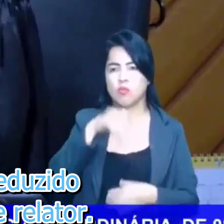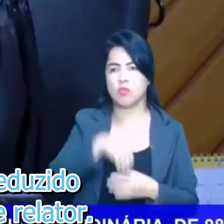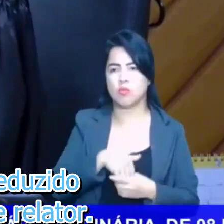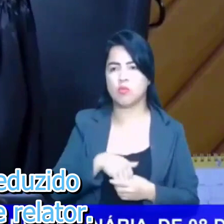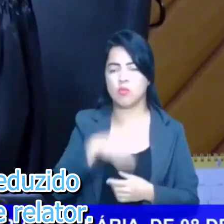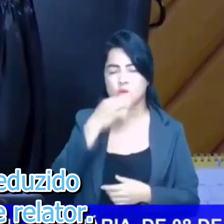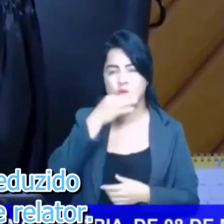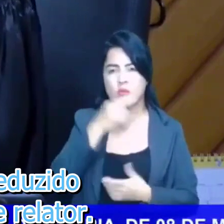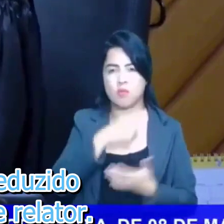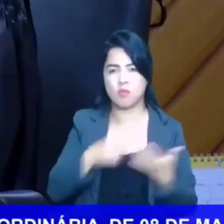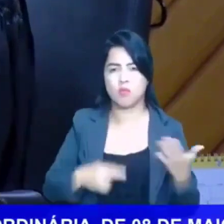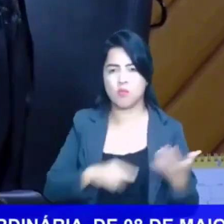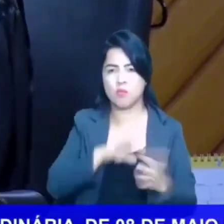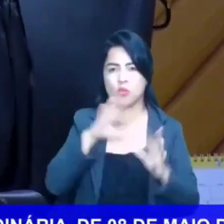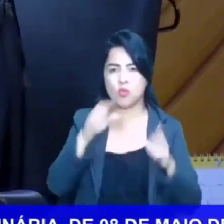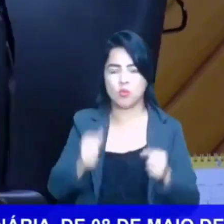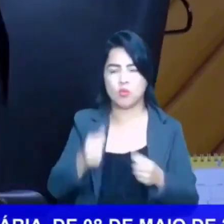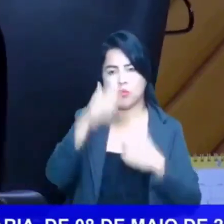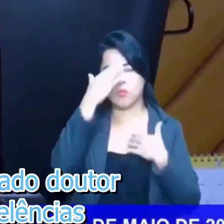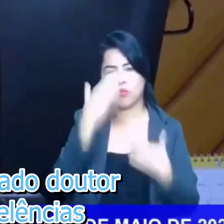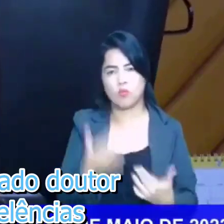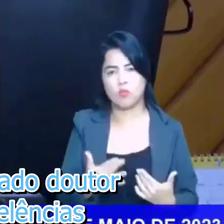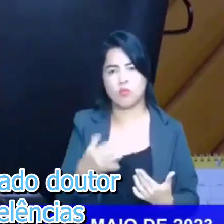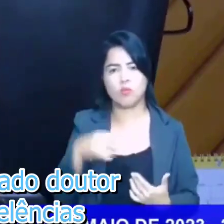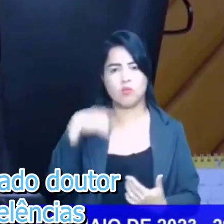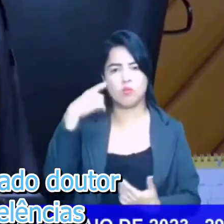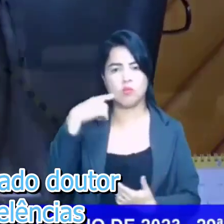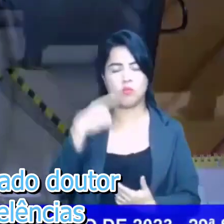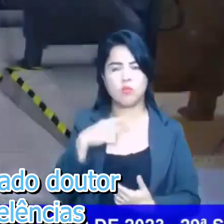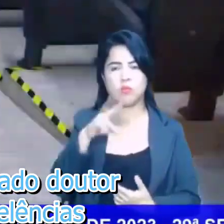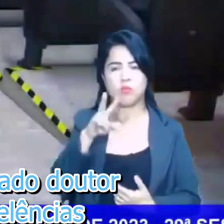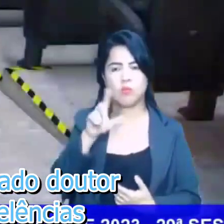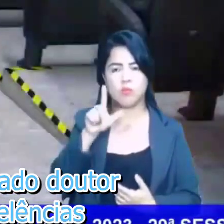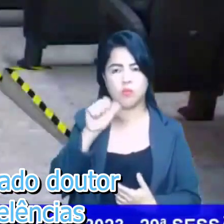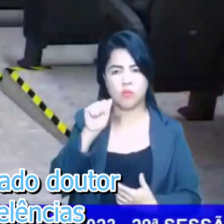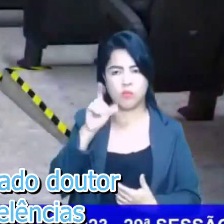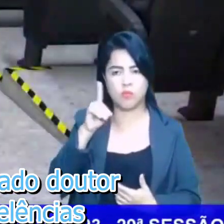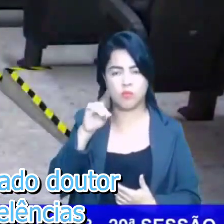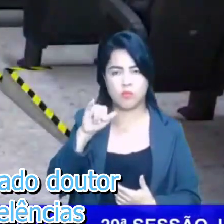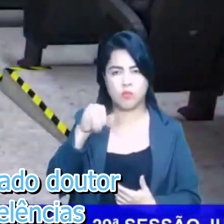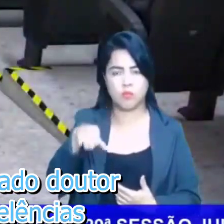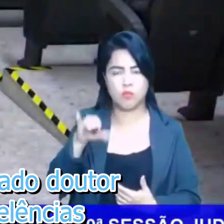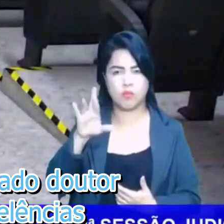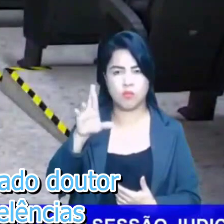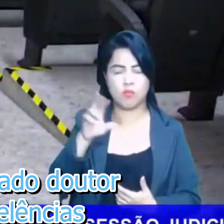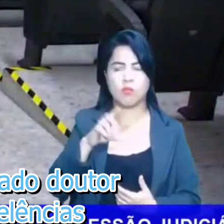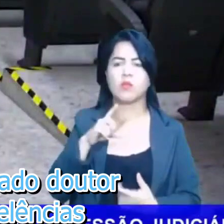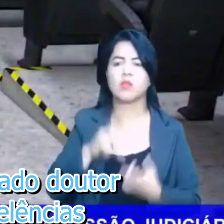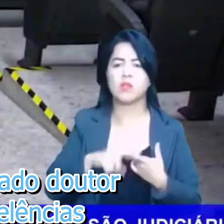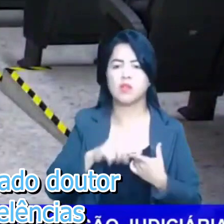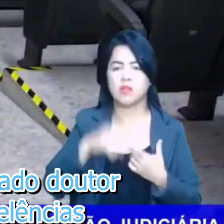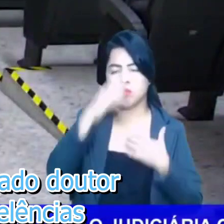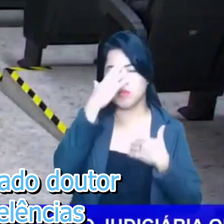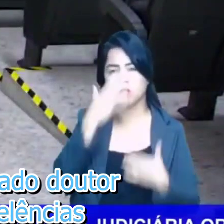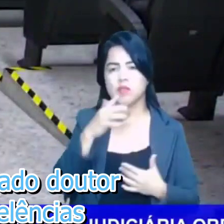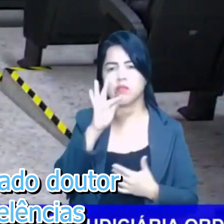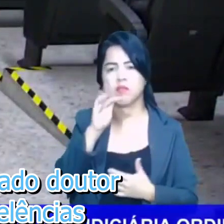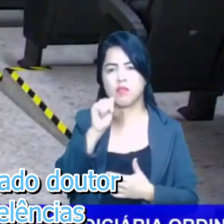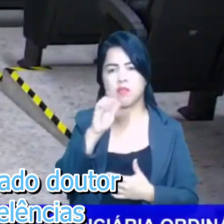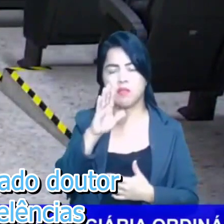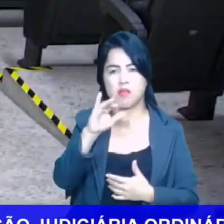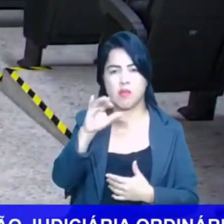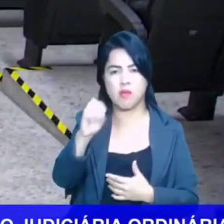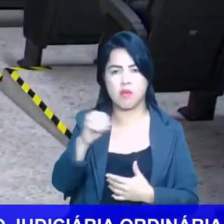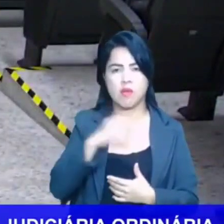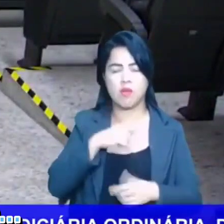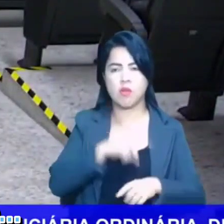ilustre relator. Obrigado, então, doutor Vladimir, sempre bom tê-lo. Obrigado, doutor Fábio, sempre bom também partilhar com vossas excelências